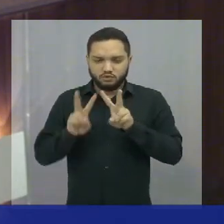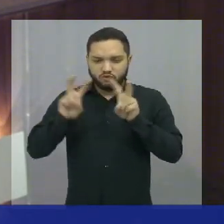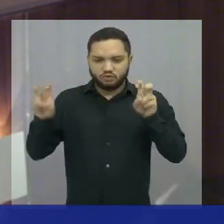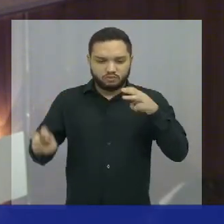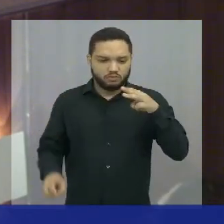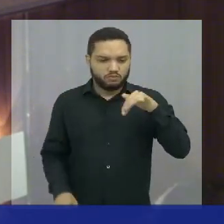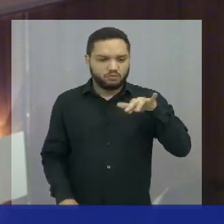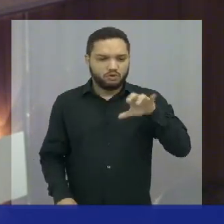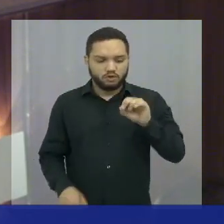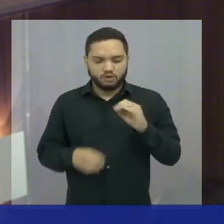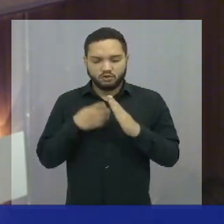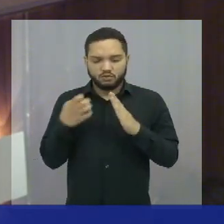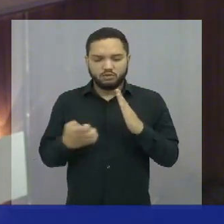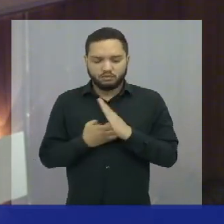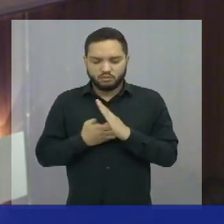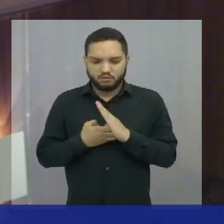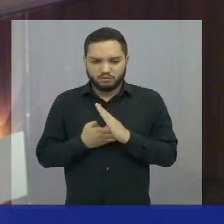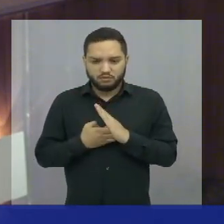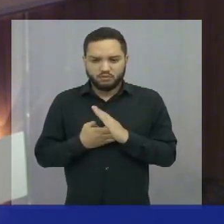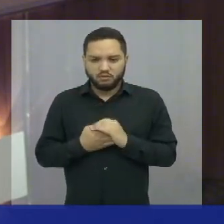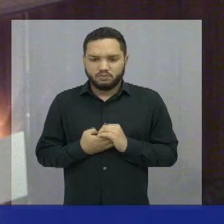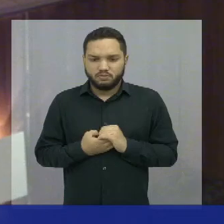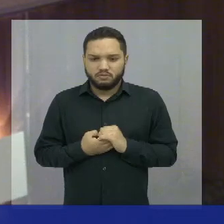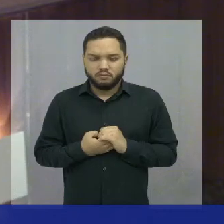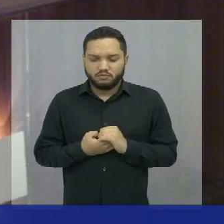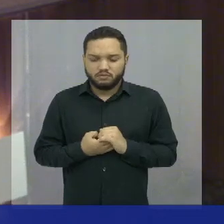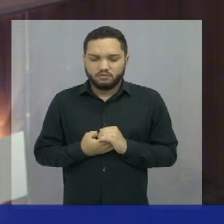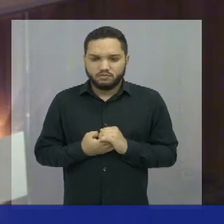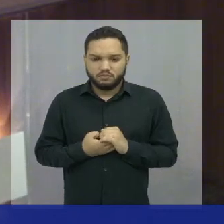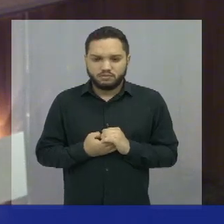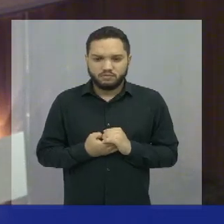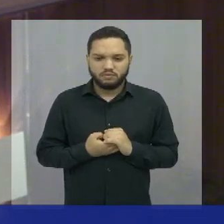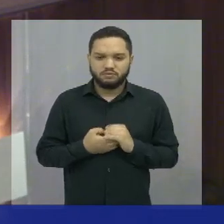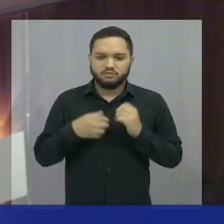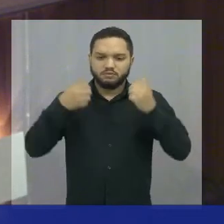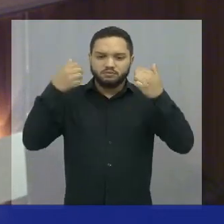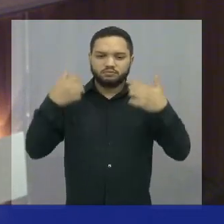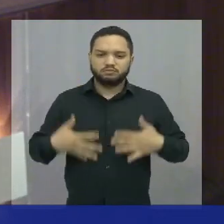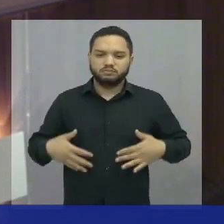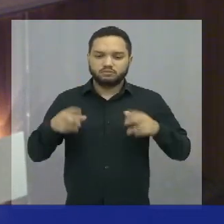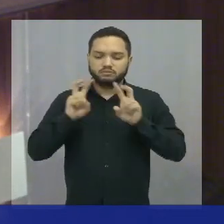estatuto do Guilherme, na época, atuou muito nessa linha, fala da